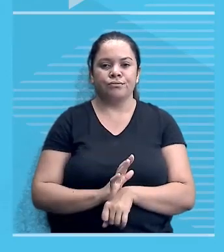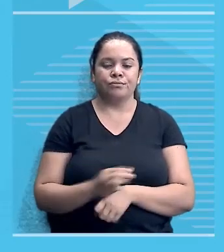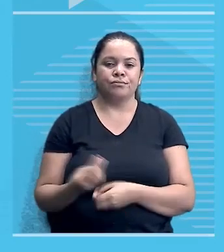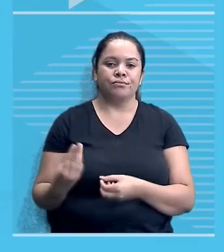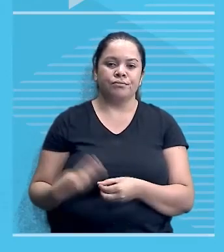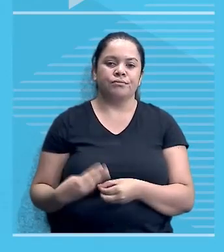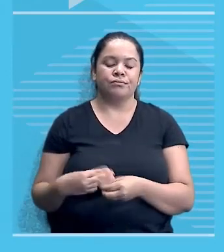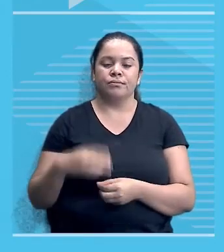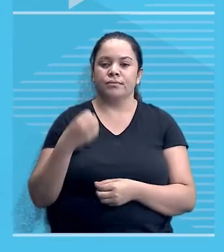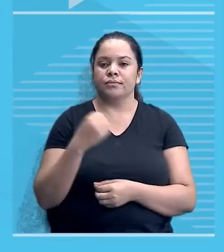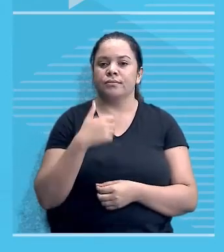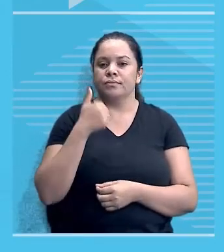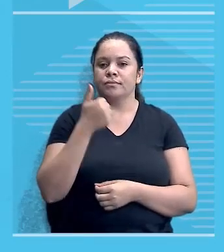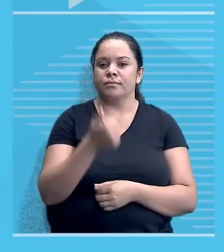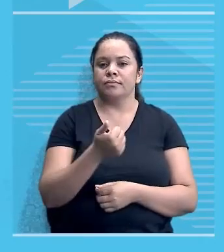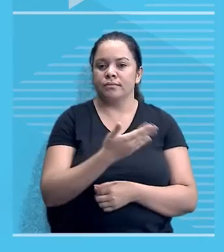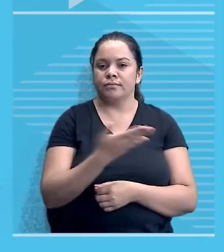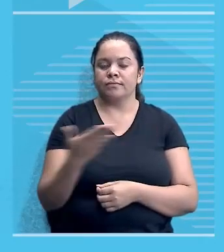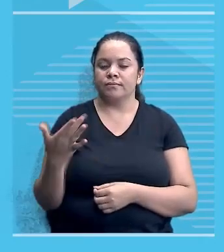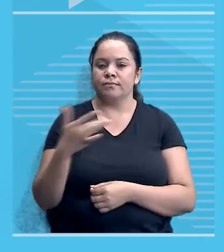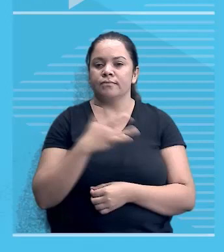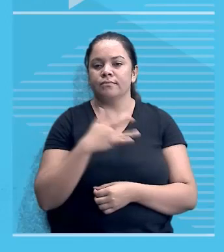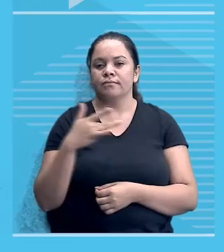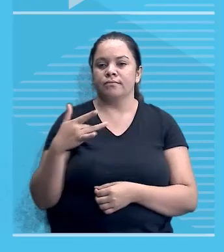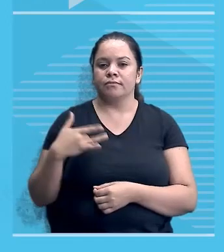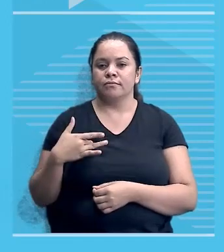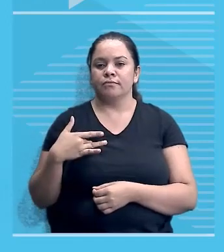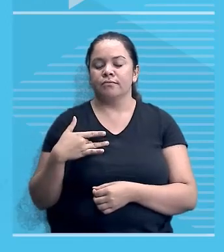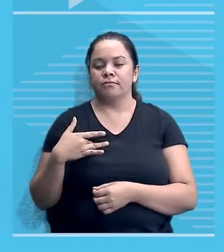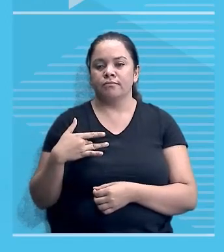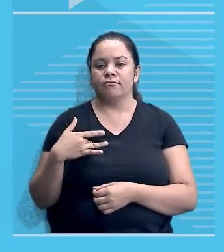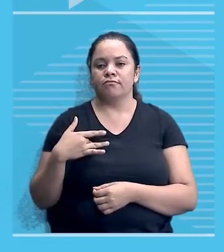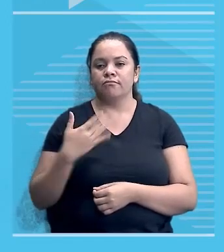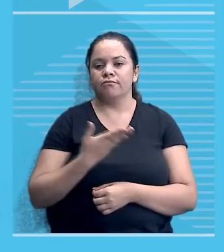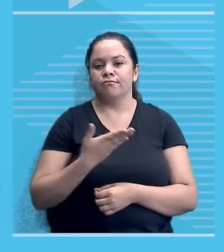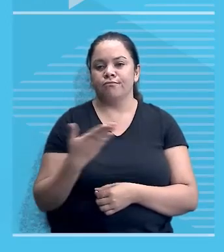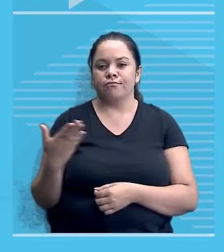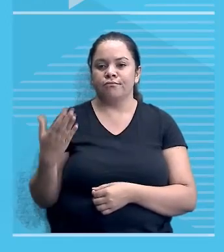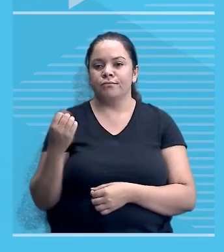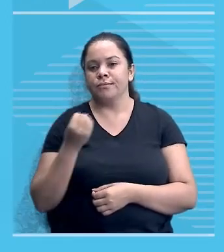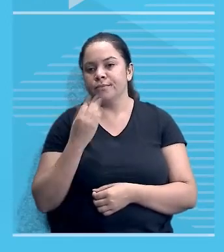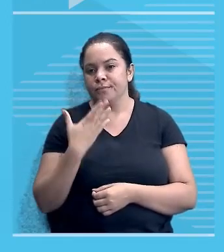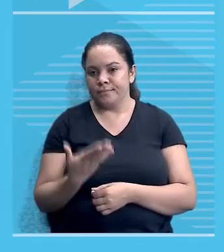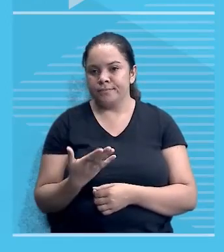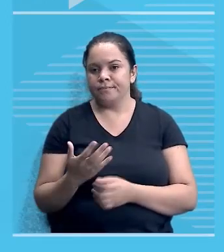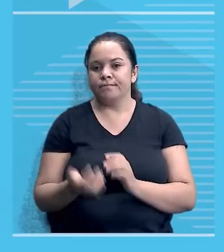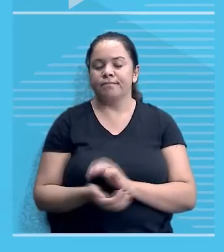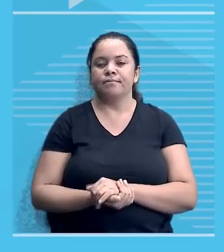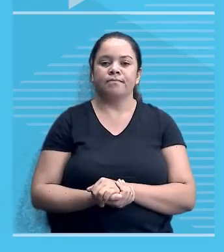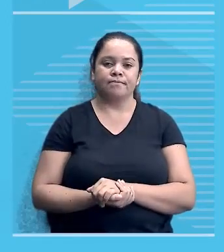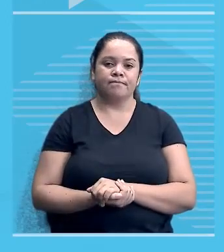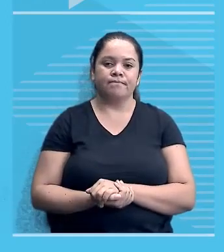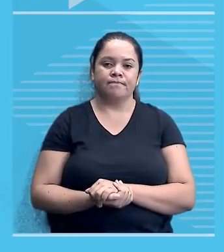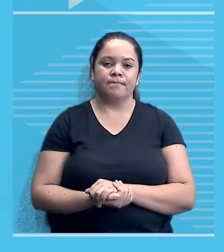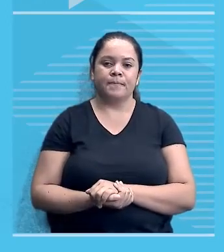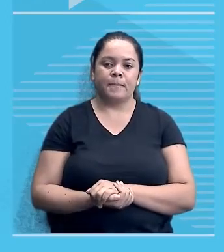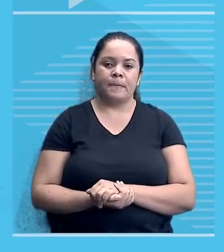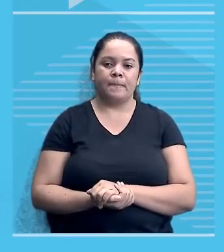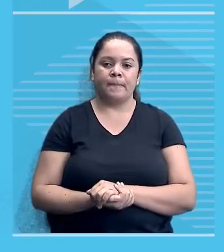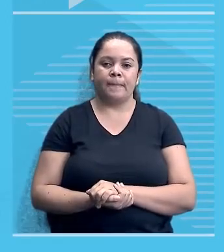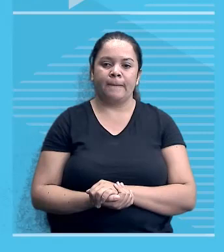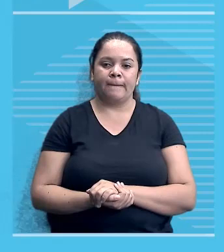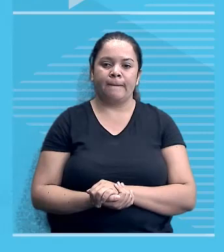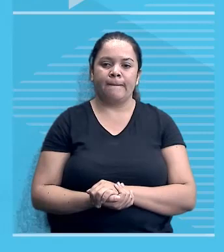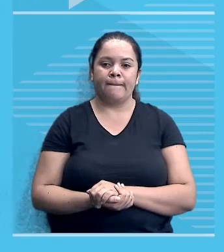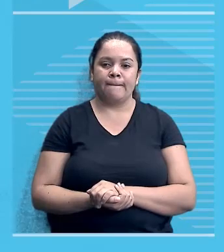bem tudo bacana como é que está o como é que estão os nossos alunos aí tudo tranquilo